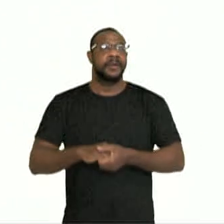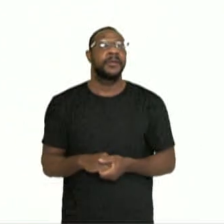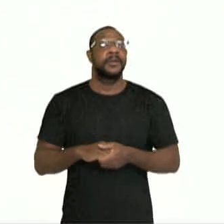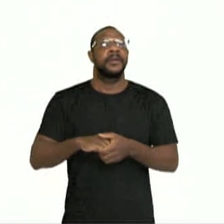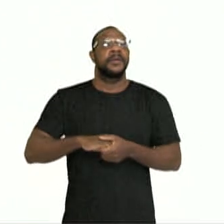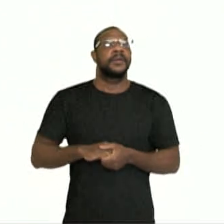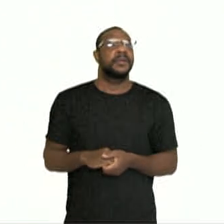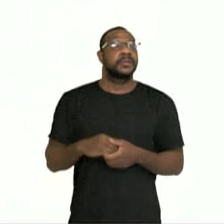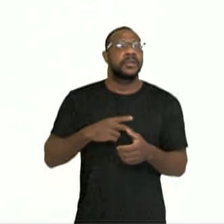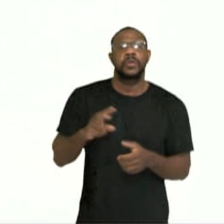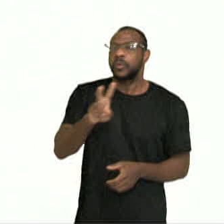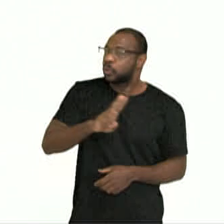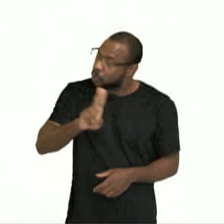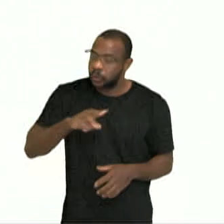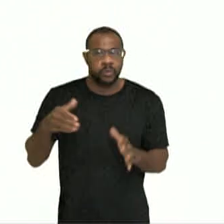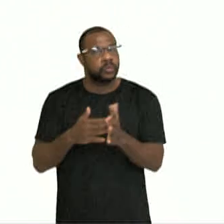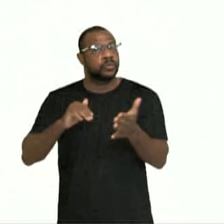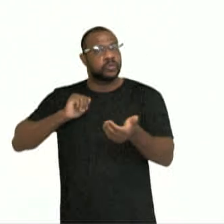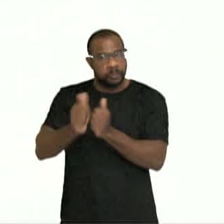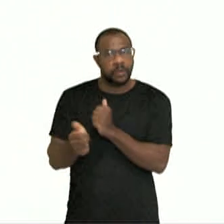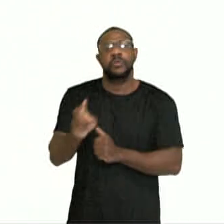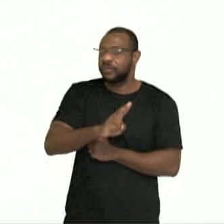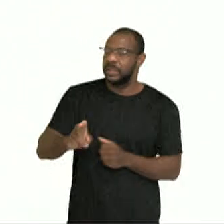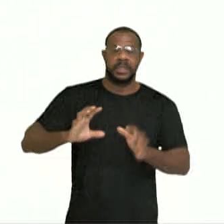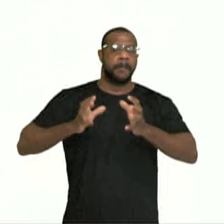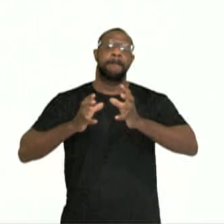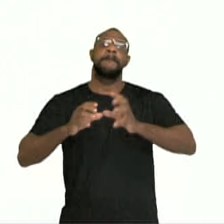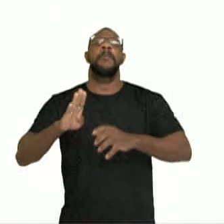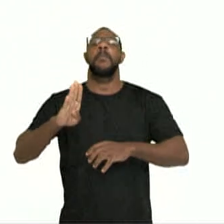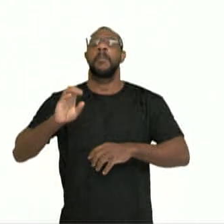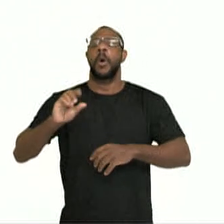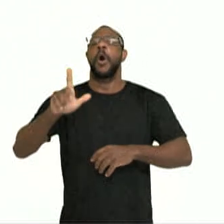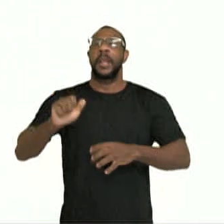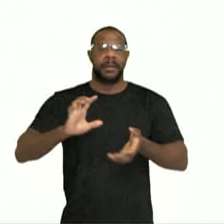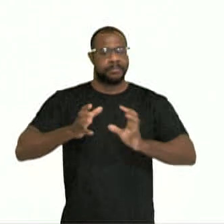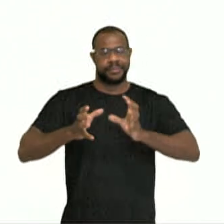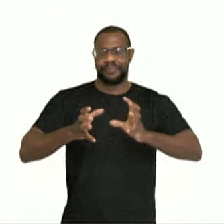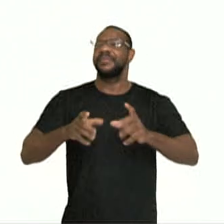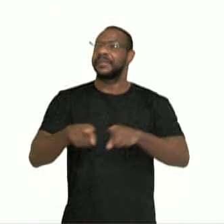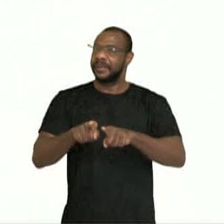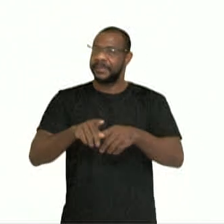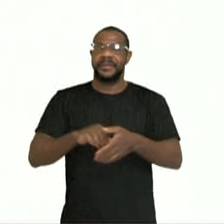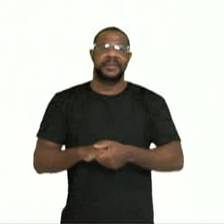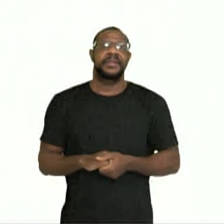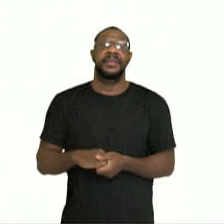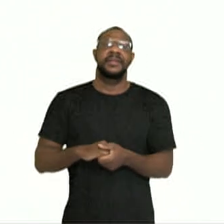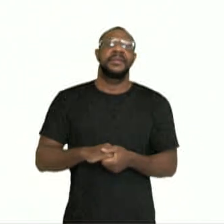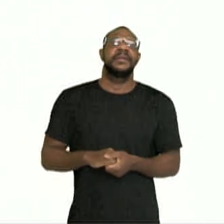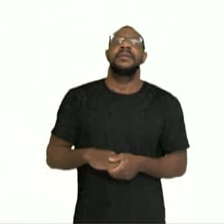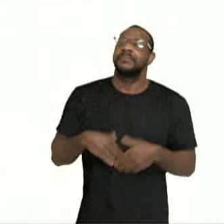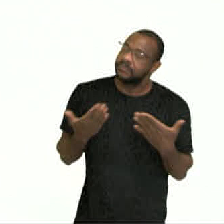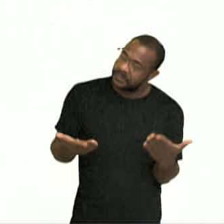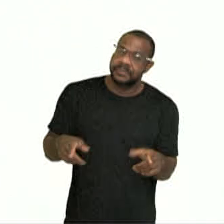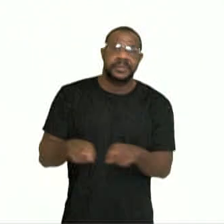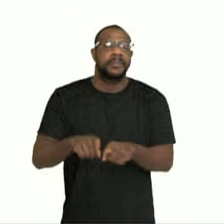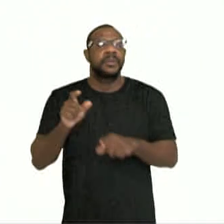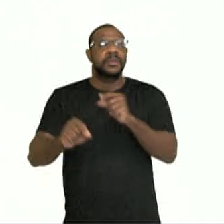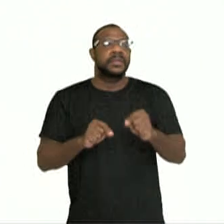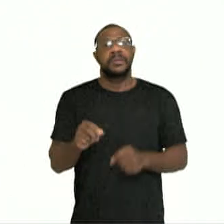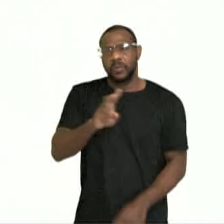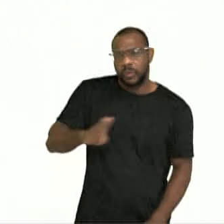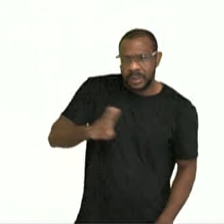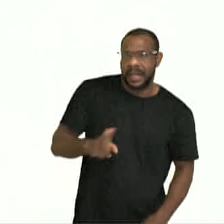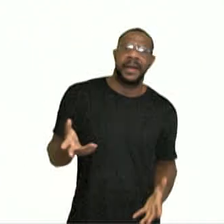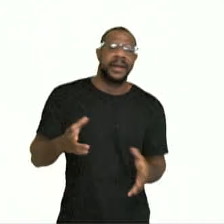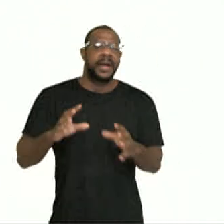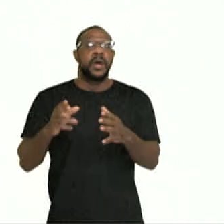gente falou, utilizam a bola e o formato da nossa bola, que a bola, obviamente, ela tem que ser esférica, né? Claro que depois de usar muito,